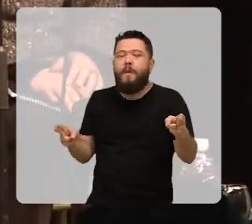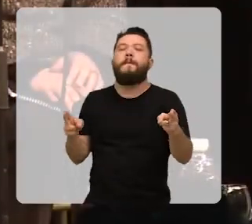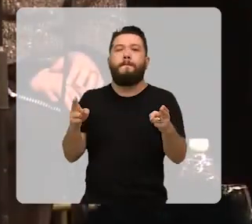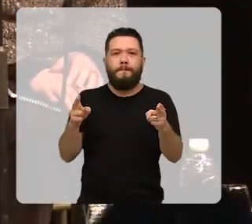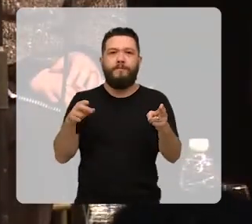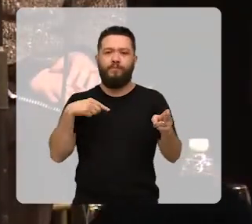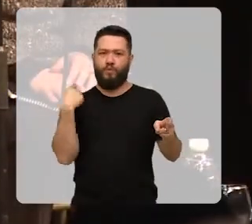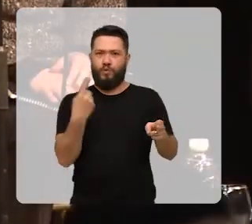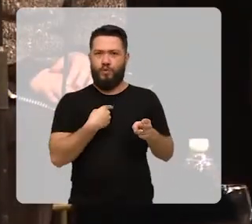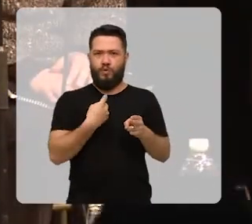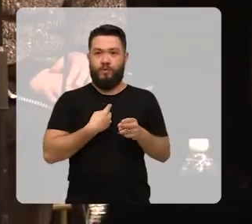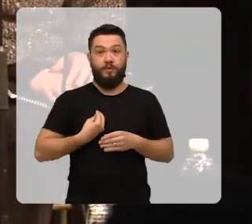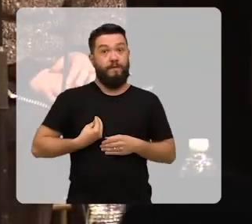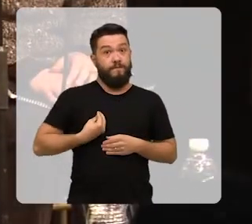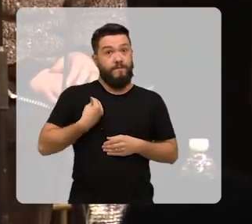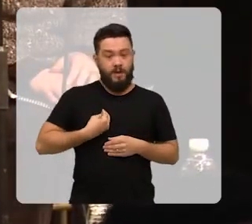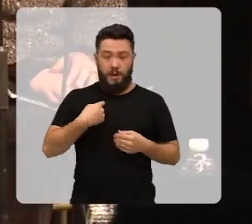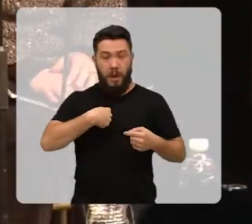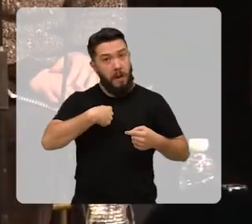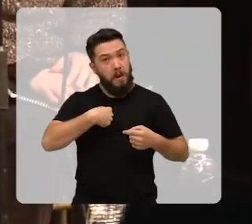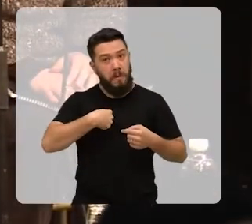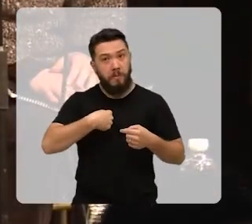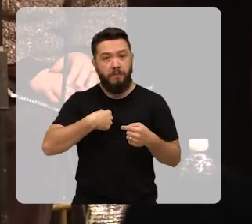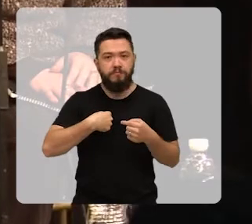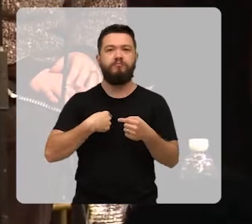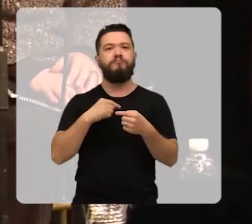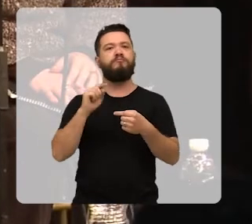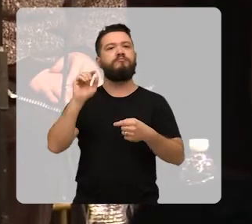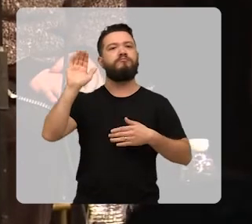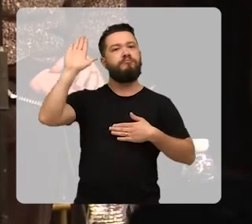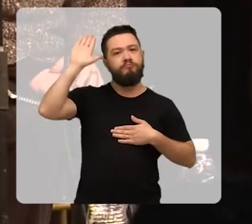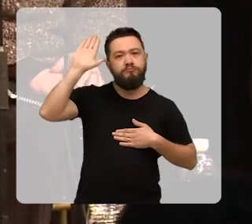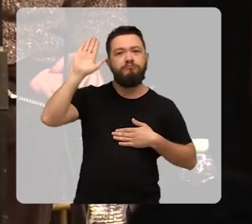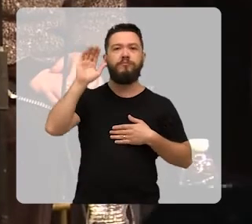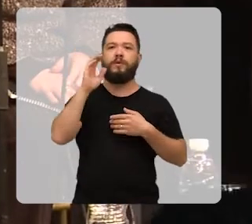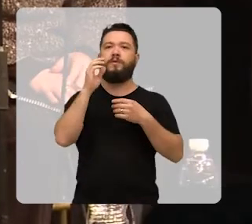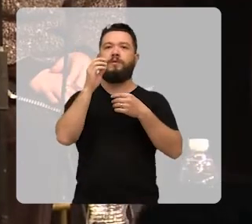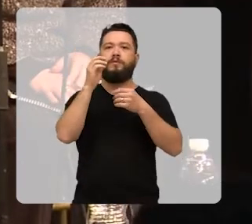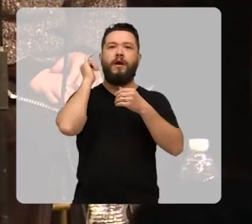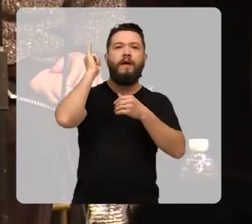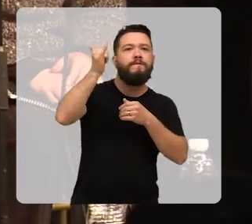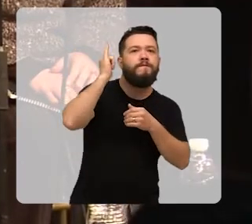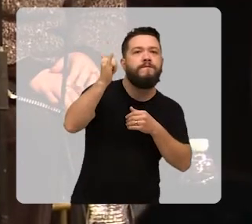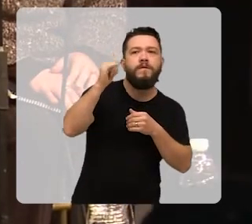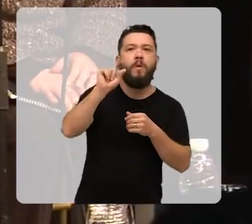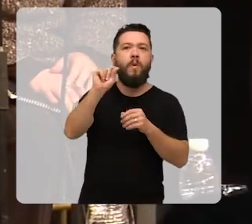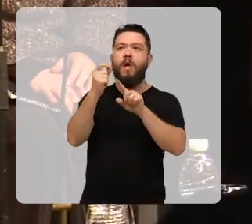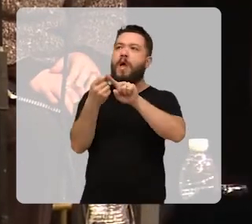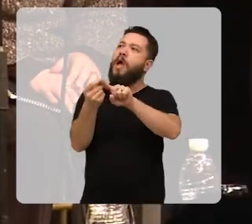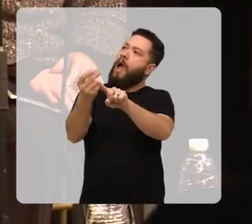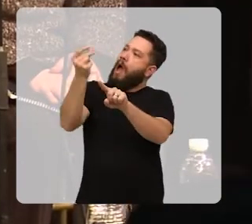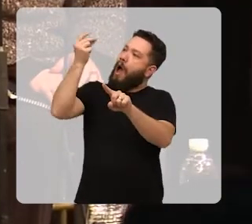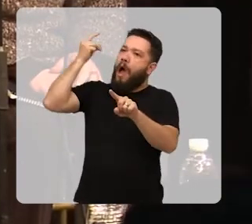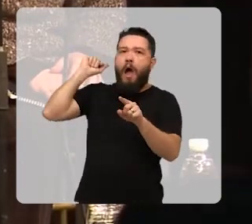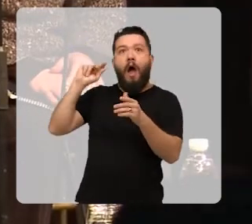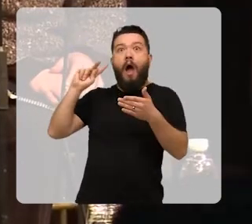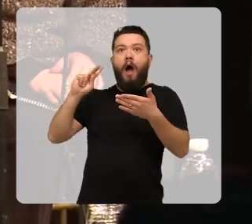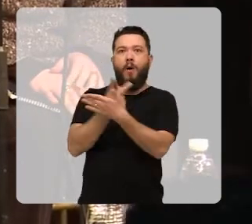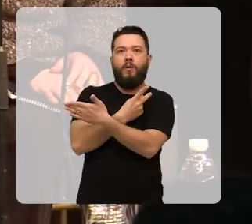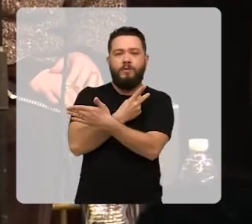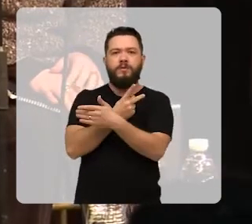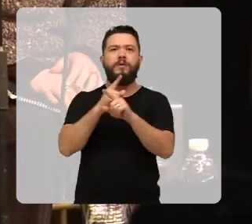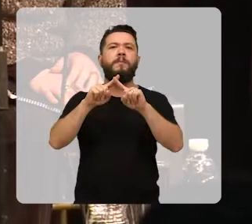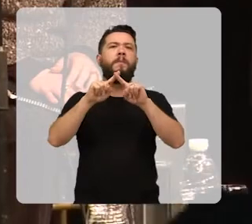sobreviventes, como eu, para testemunhar que ocorreu. Porém, em poucas décadas, não